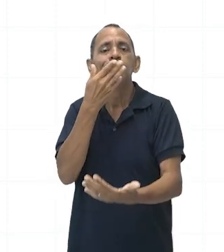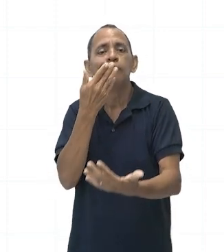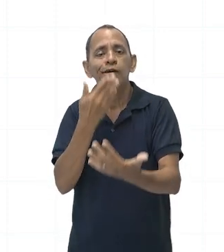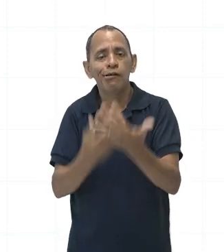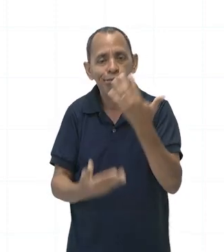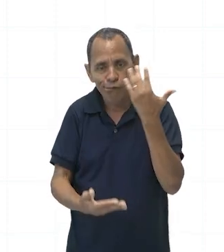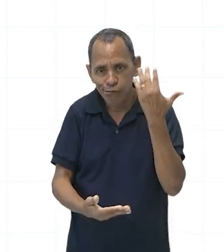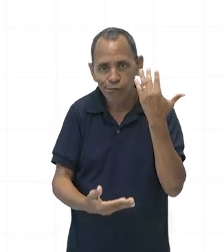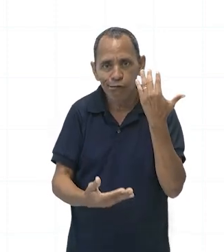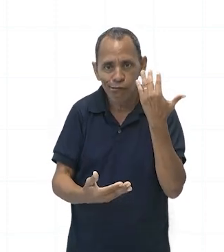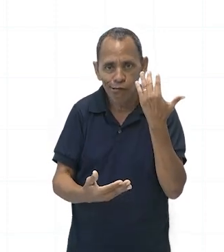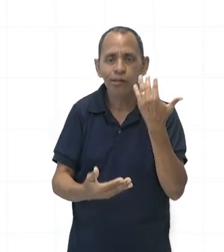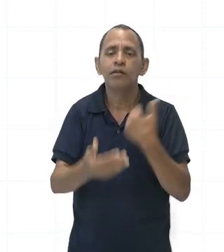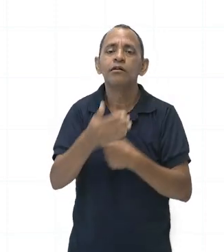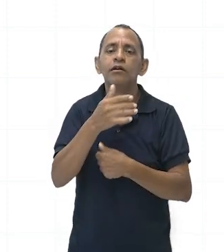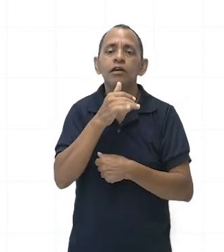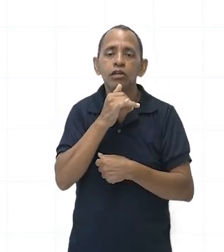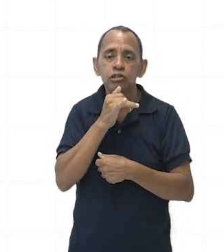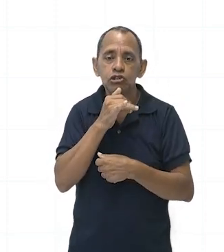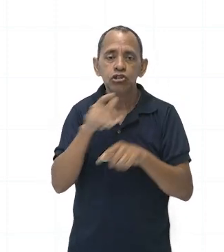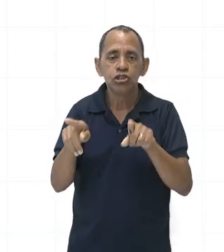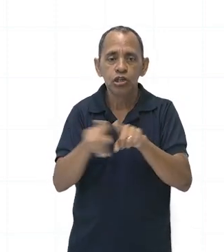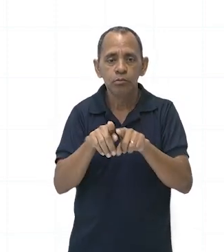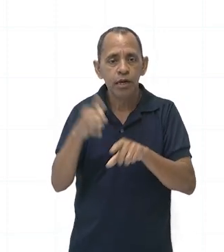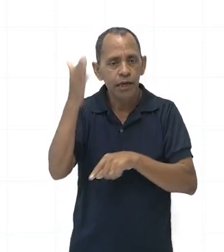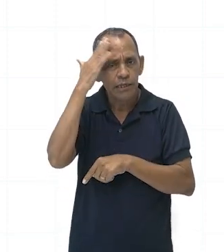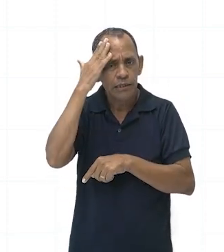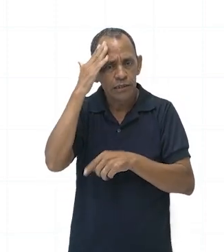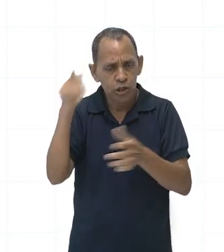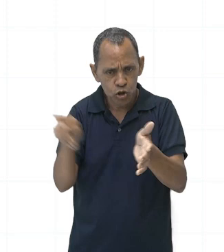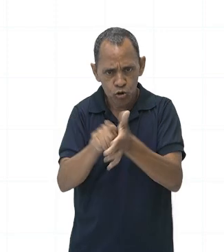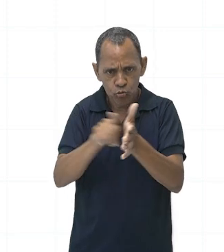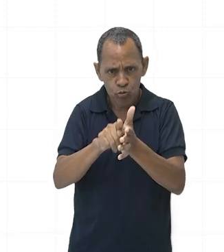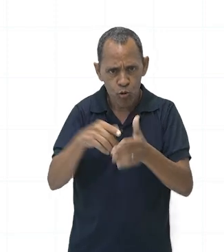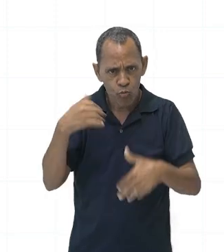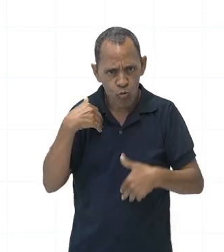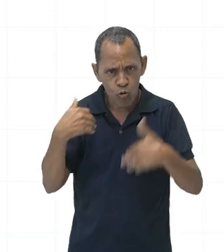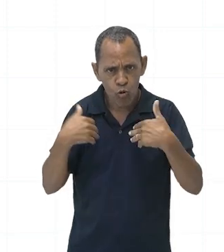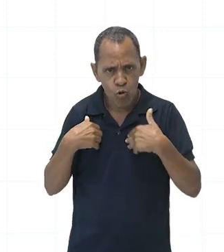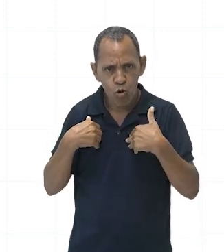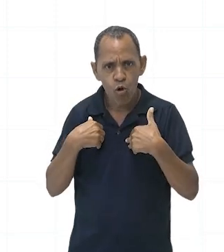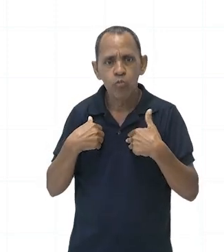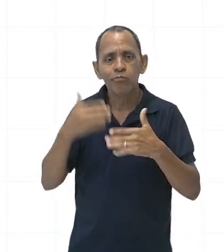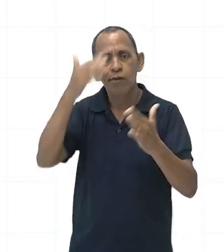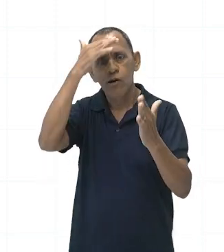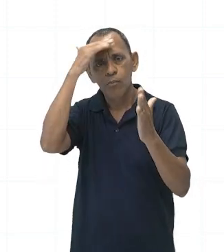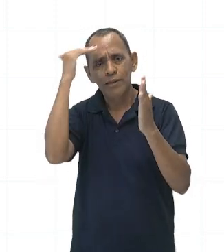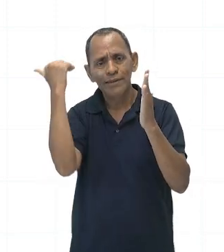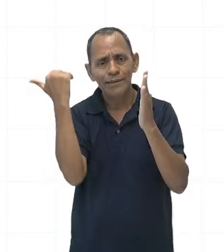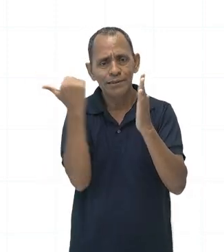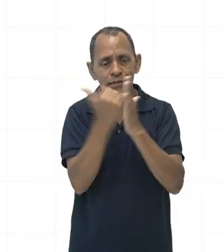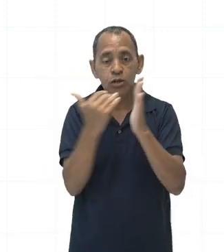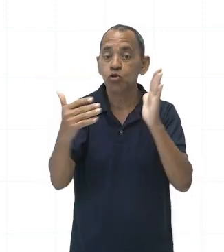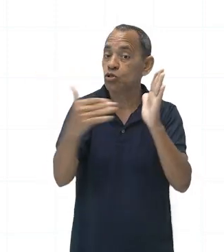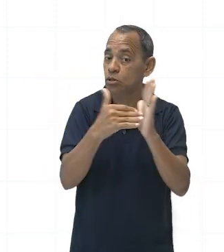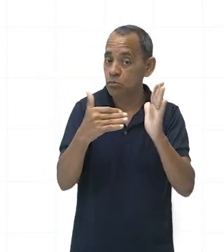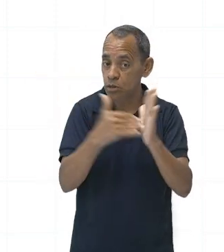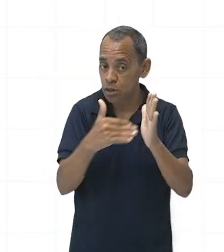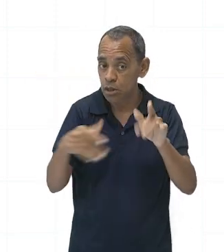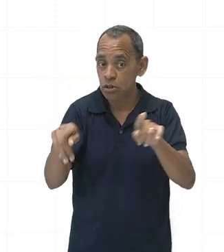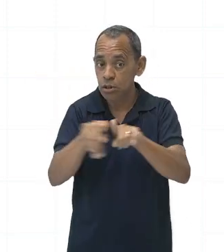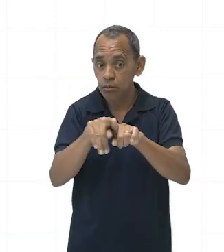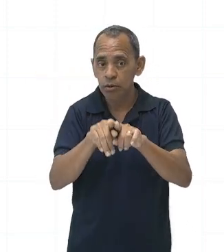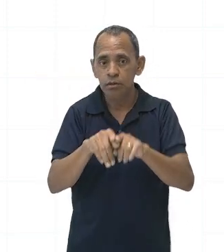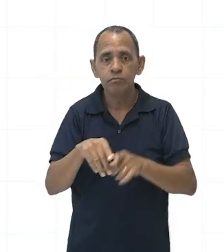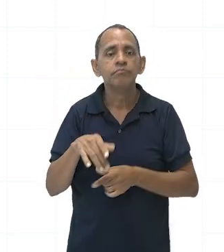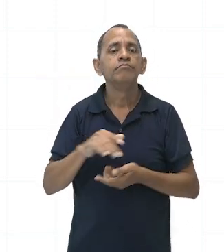energia, entender o seu próprio corpo, respeitar os seus limites e, lógico, que se você